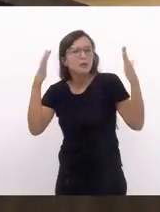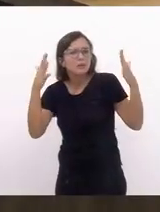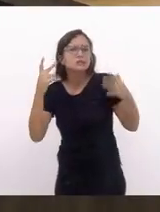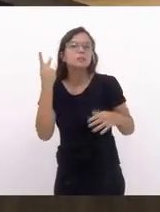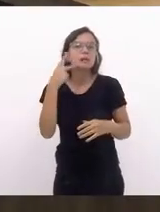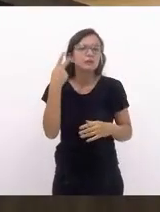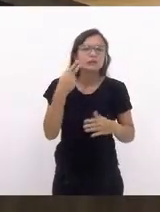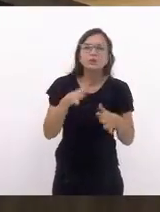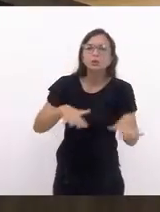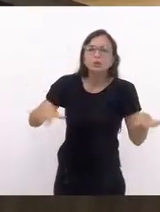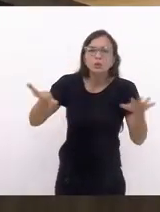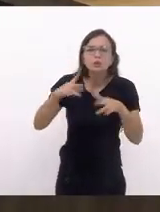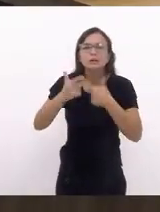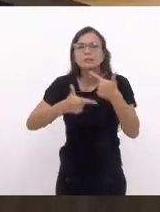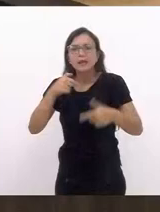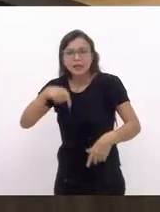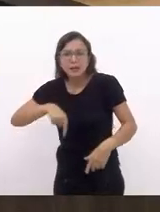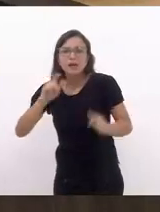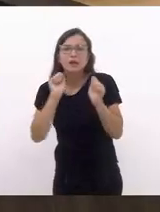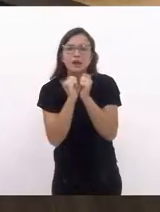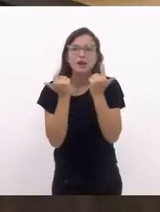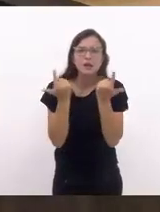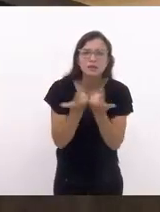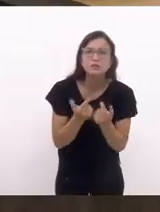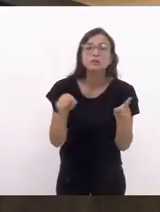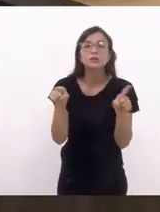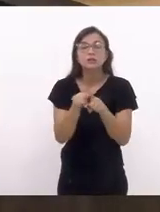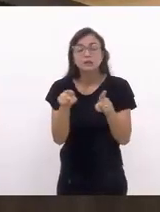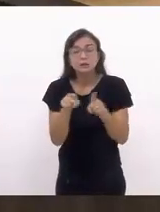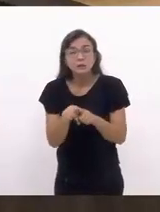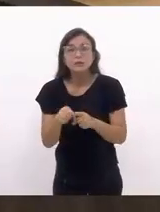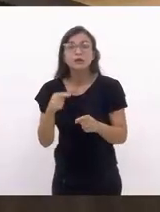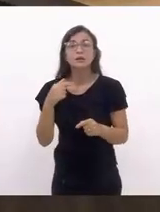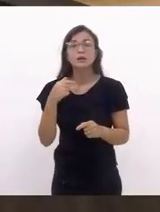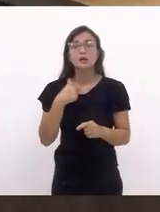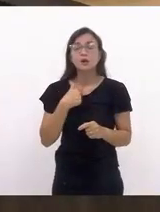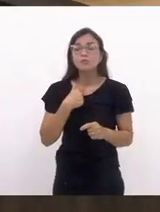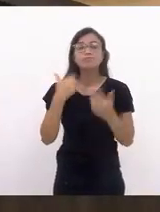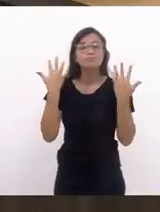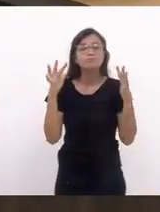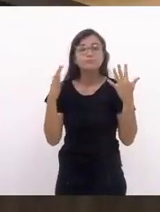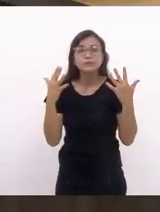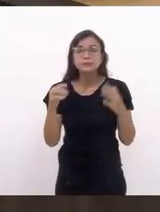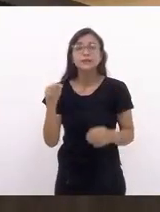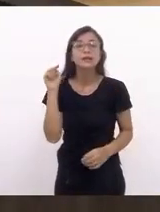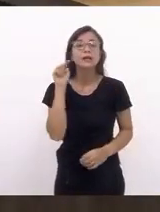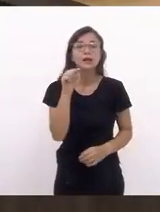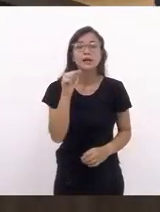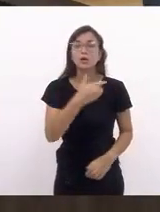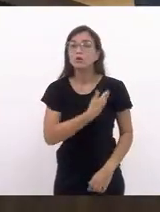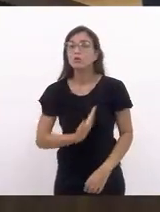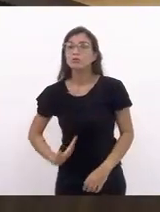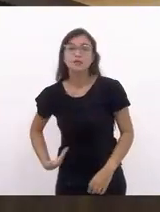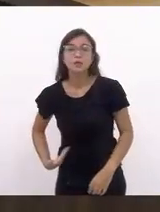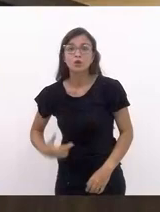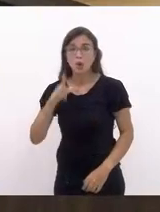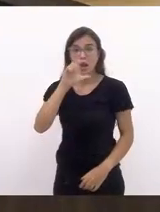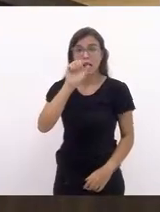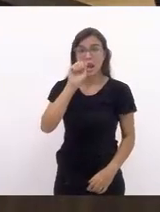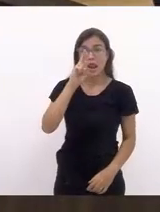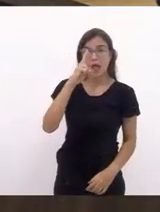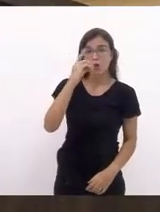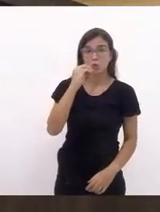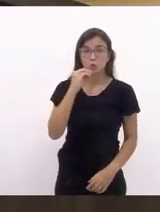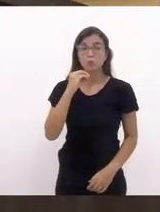que cedeu até o laudo técnico que se preocupou o